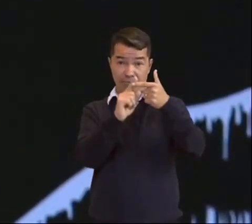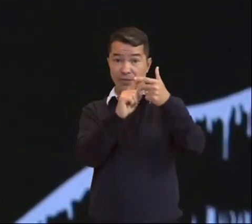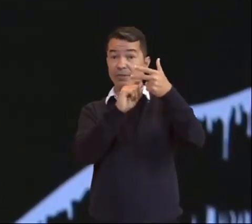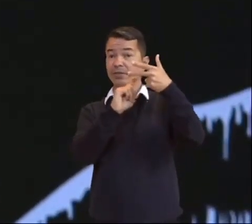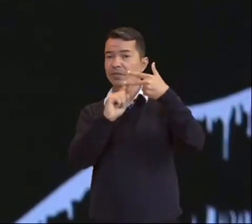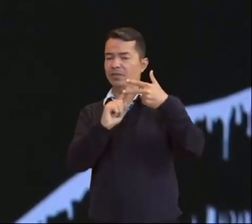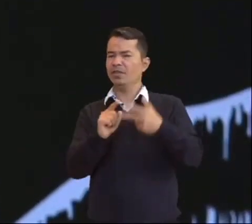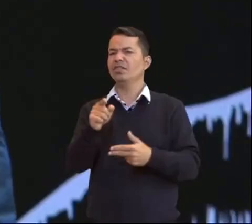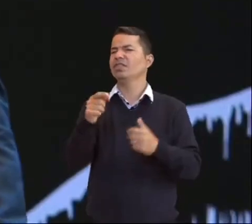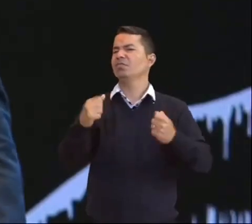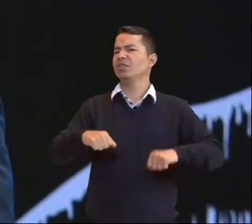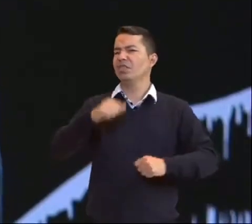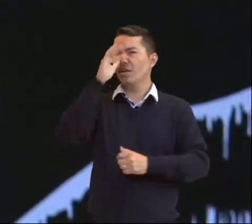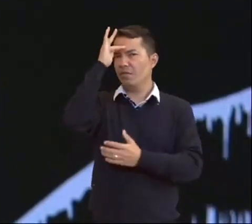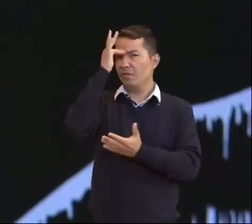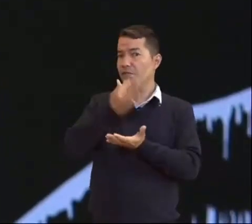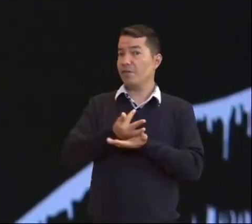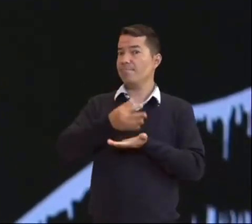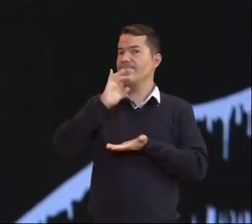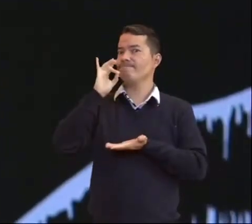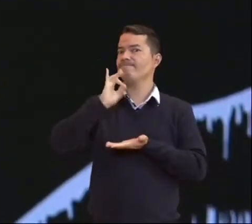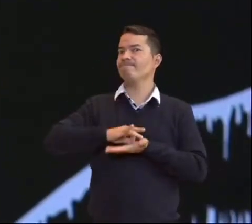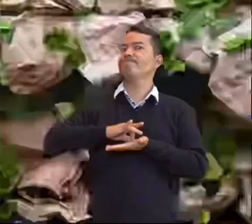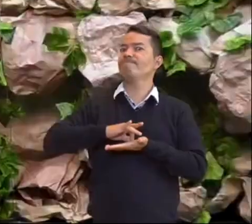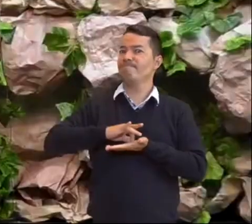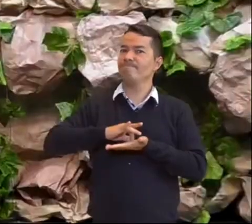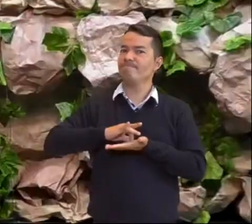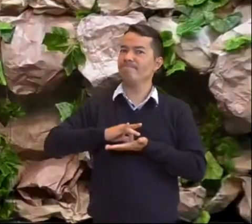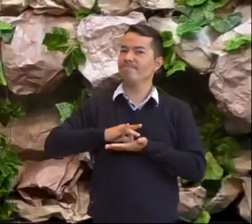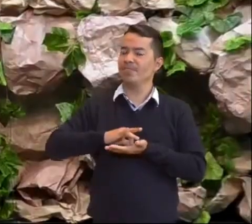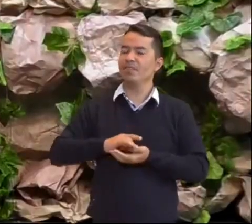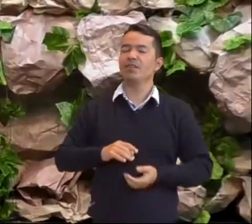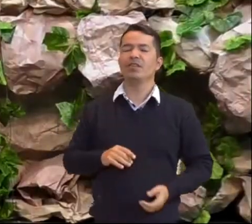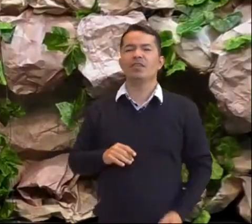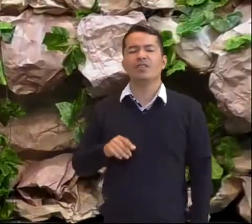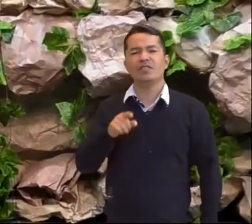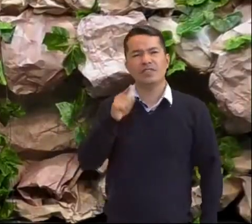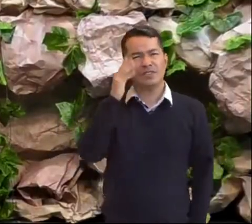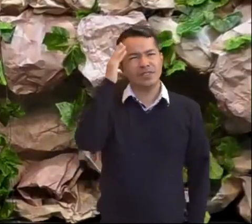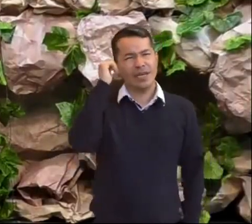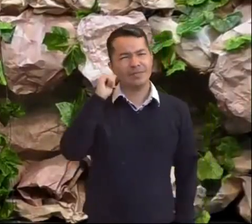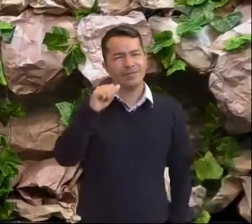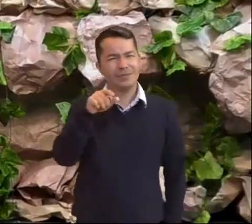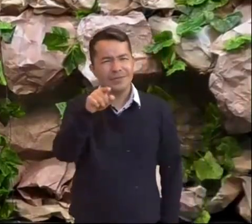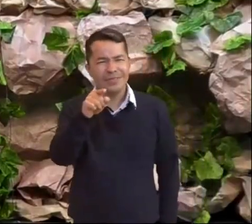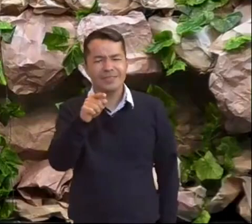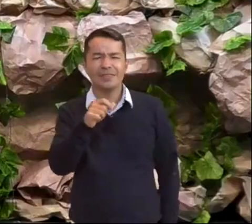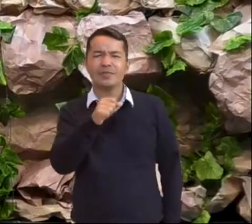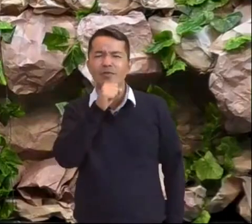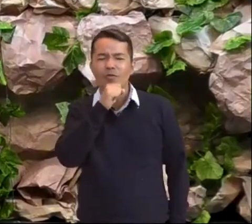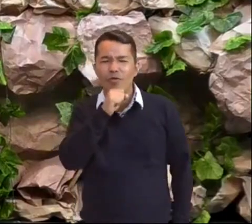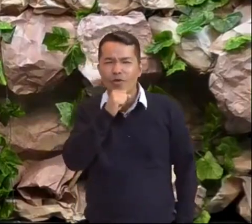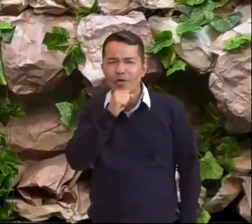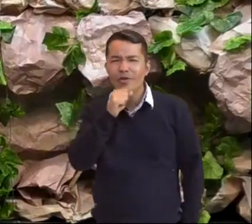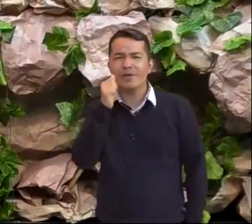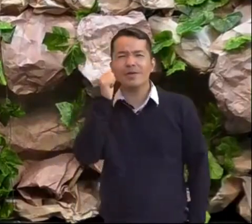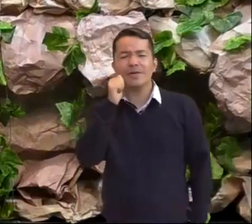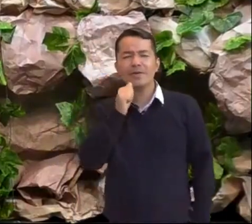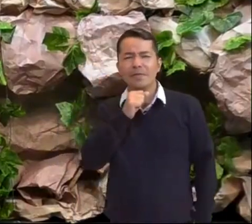lembro da fé sincera, que veio da sua avó para sua mãe, chegou em